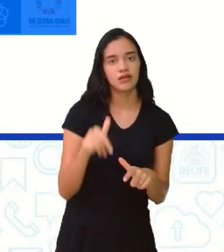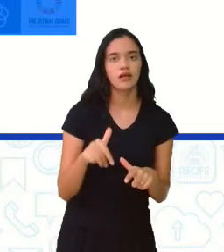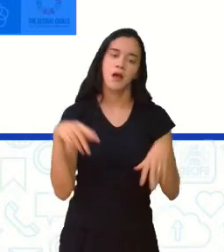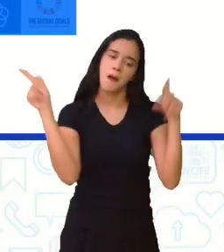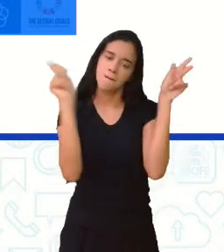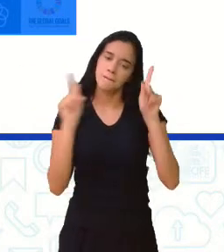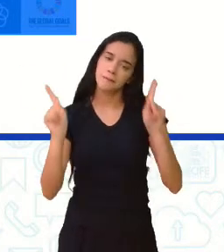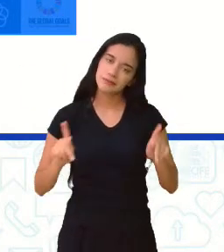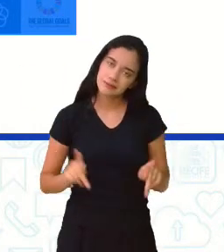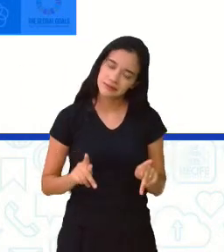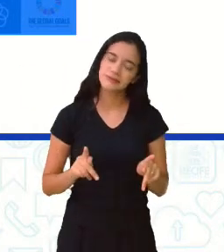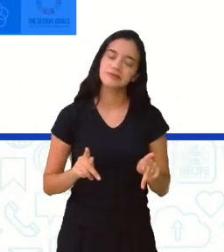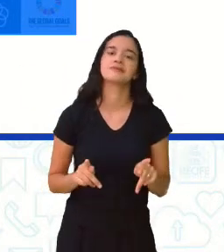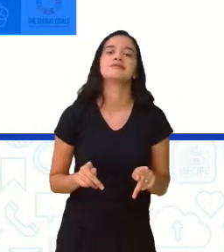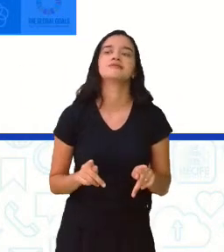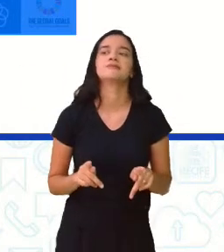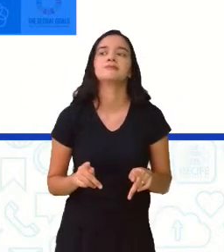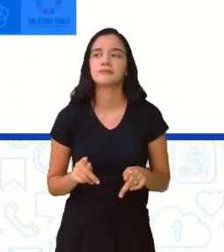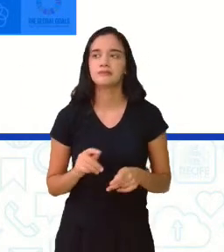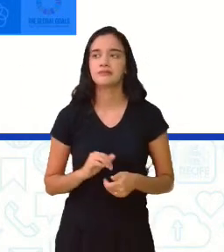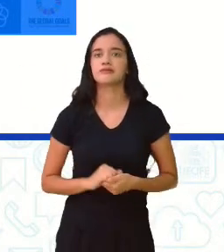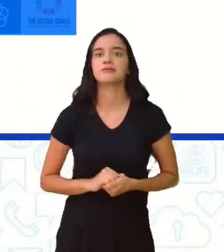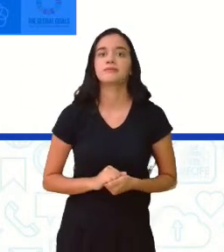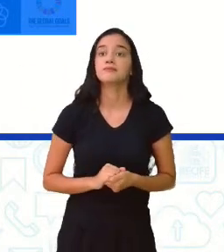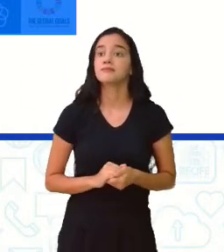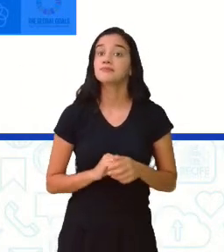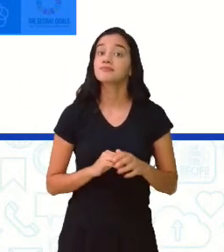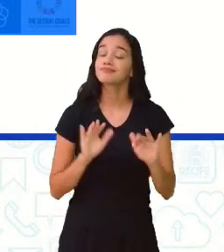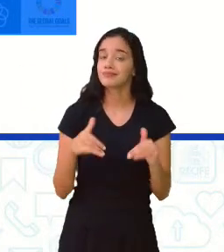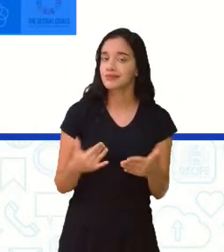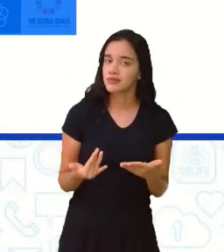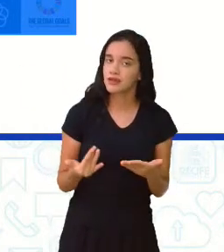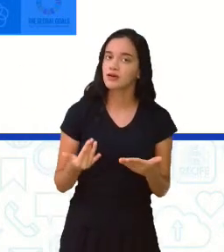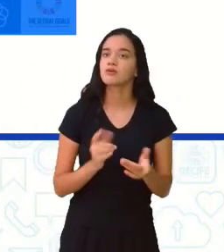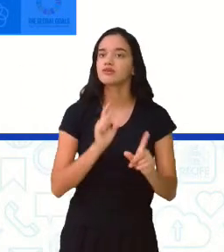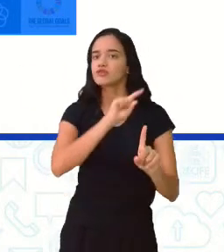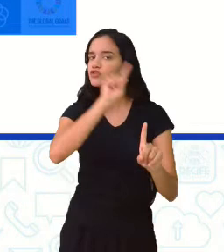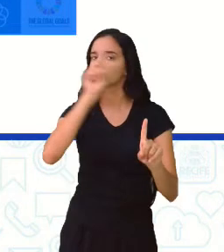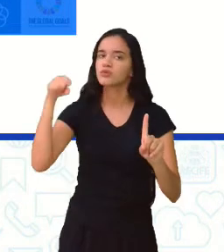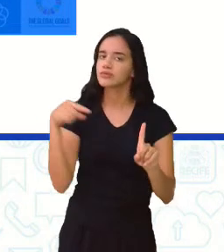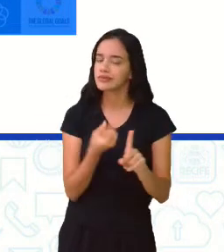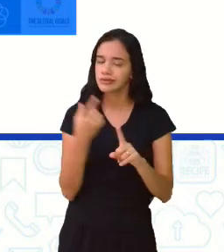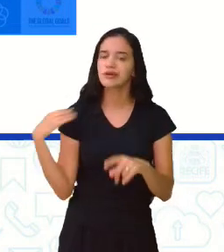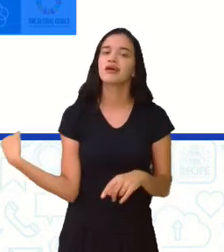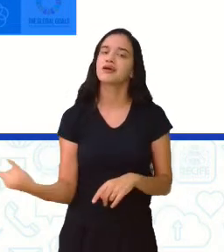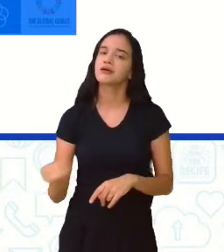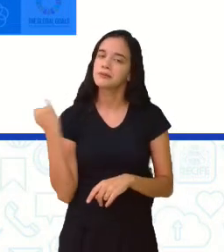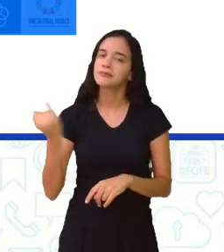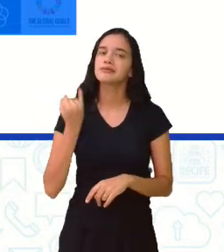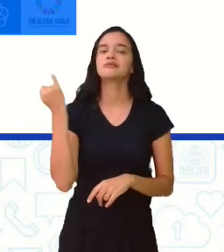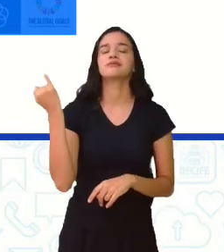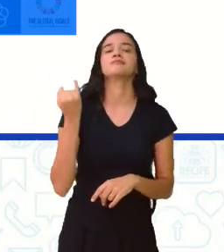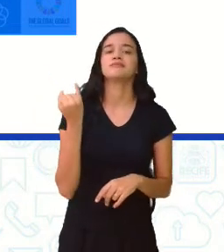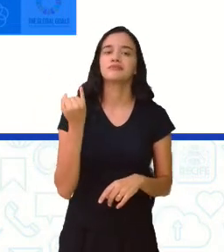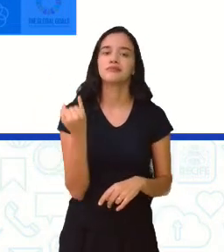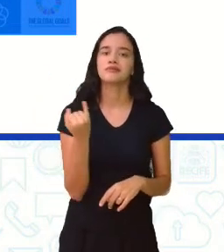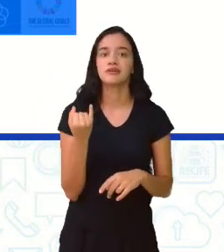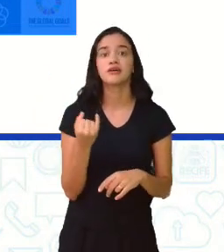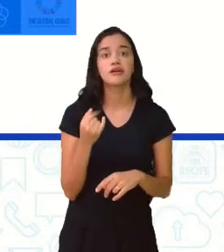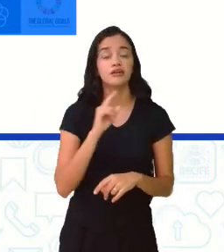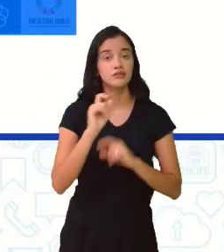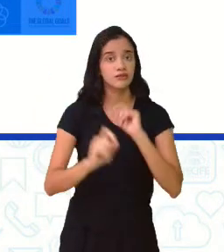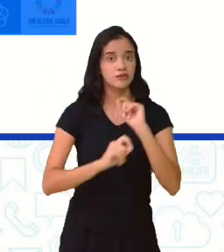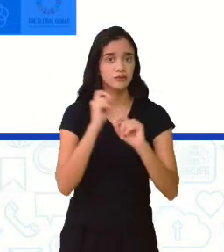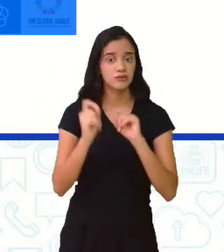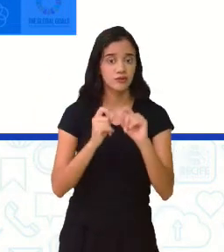e prosperidade, né? Pois é, então esses objetivos são super importantes, eles estão aí atrelados